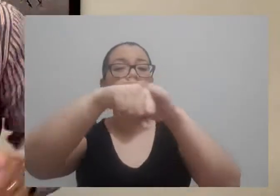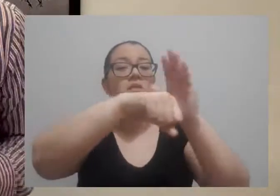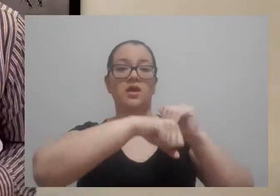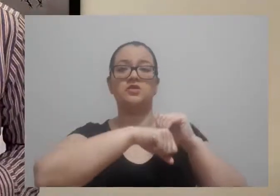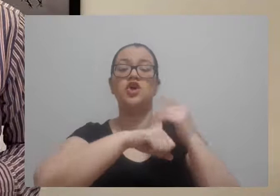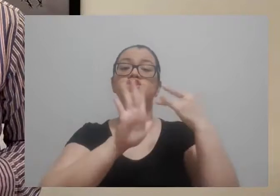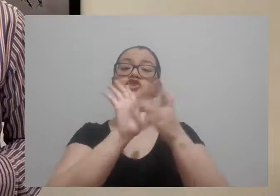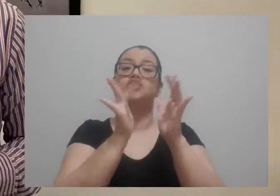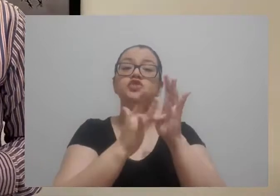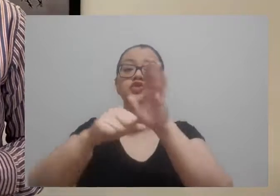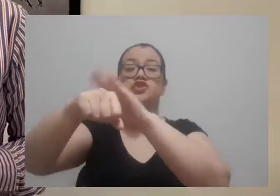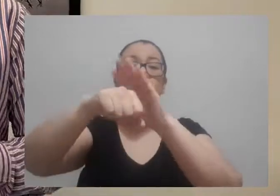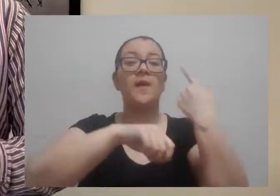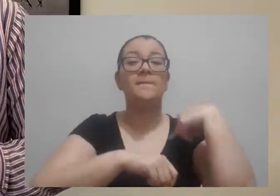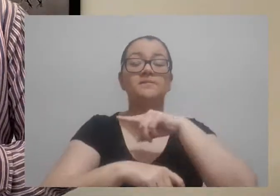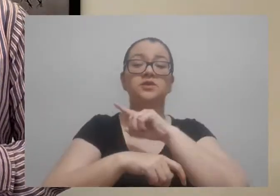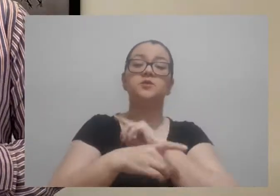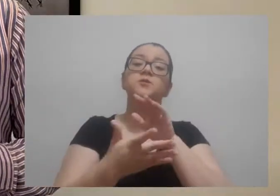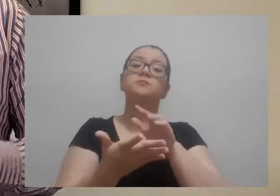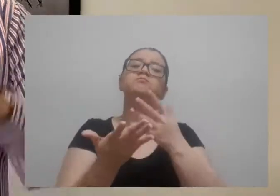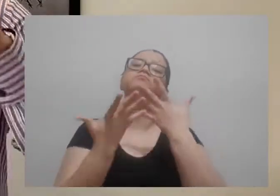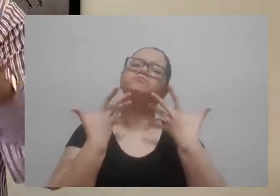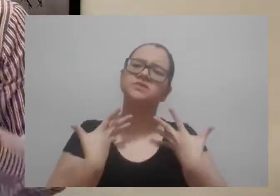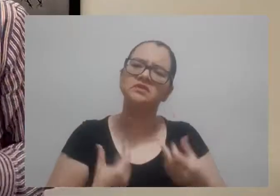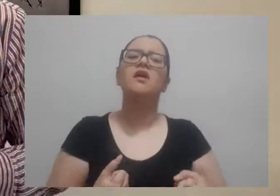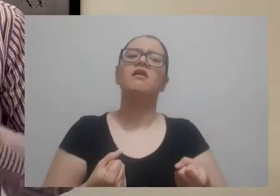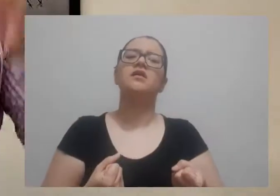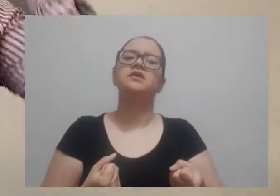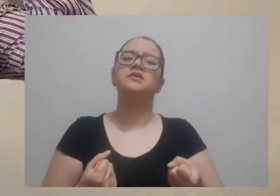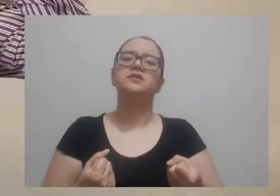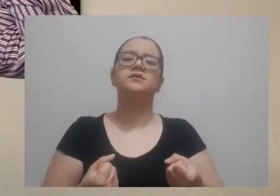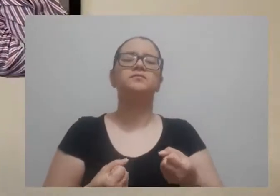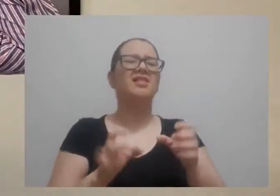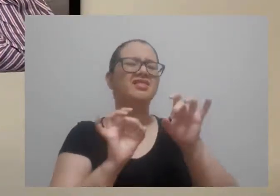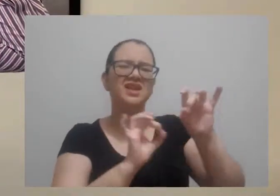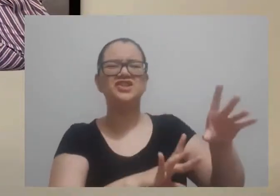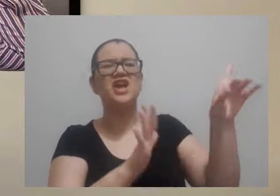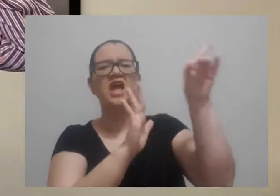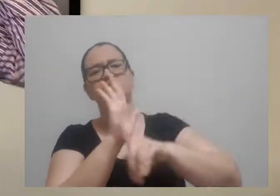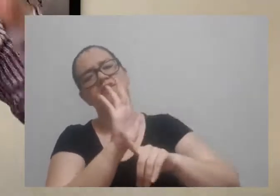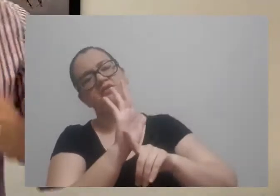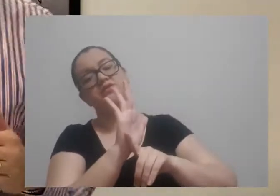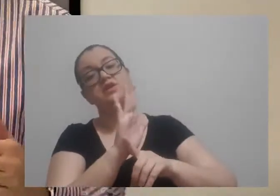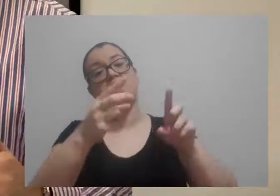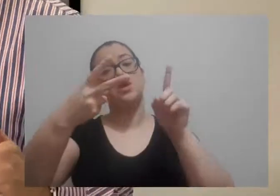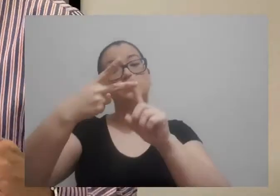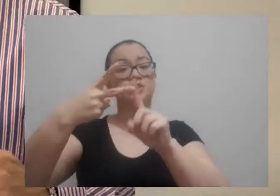retaliação passiva. E a segunda, para um amor ativo. Interessante,